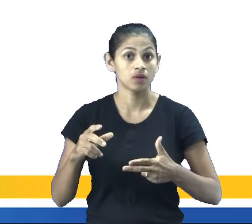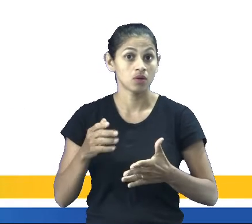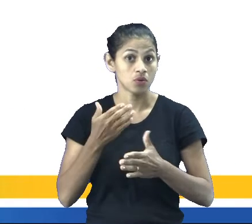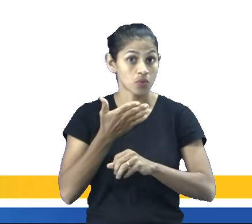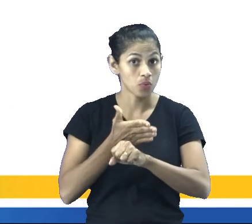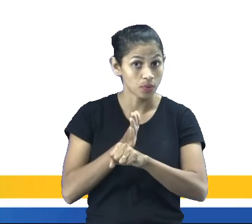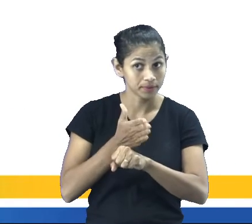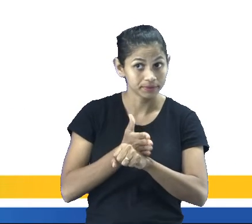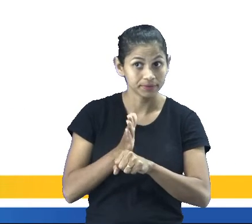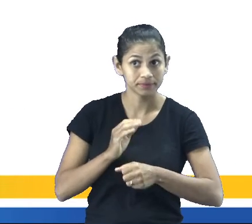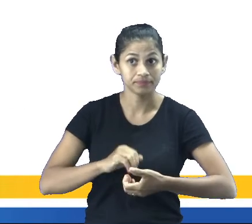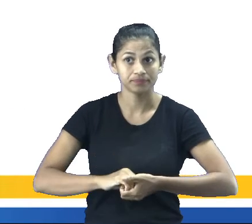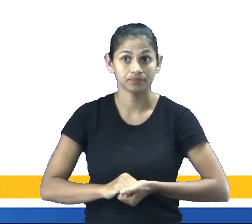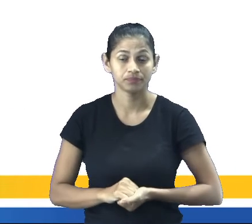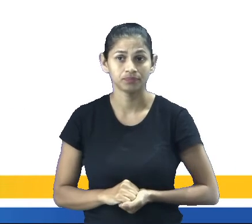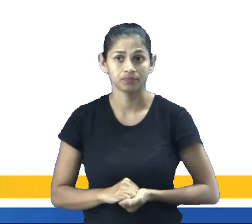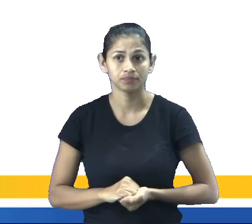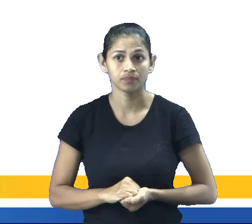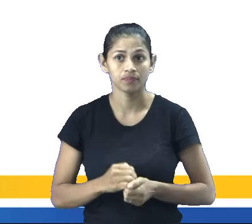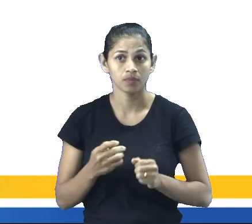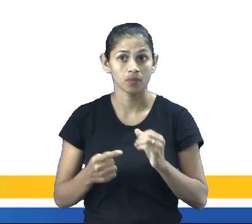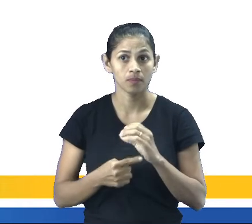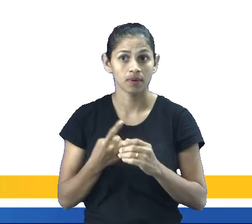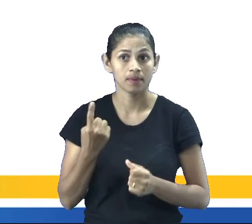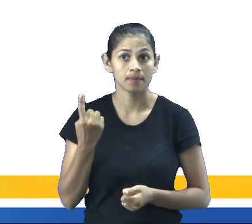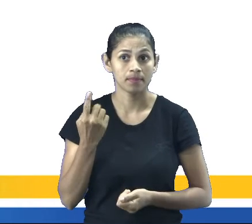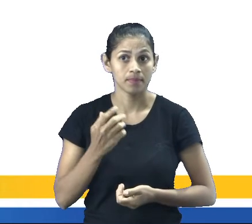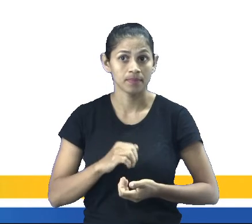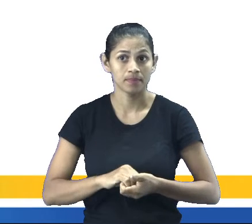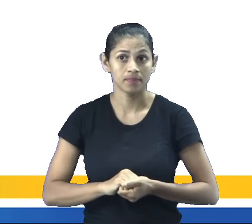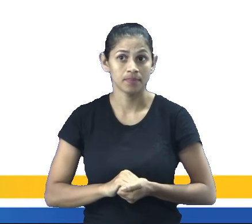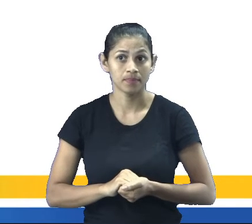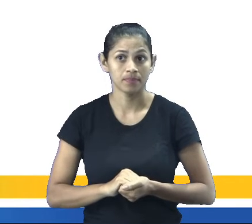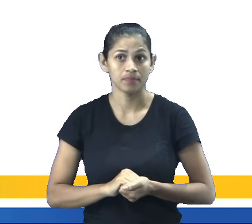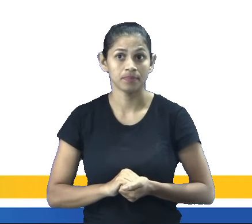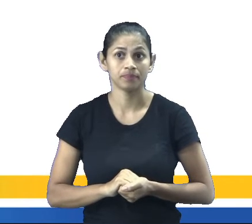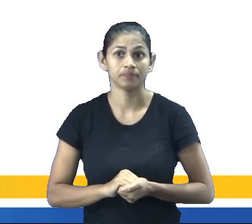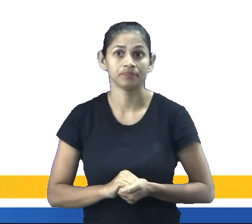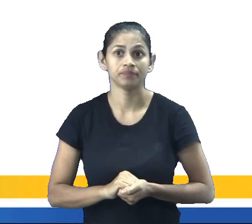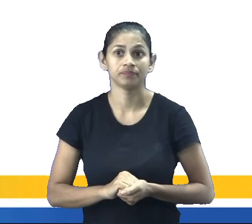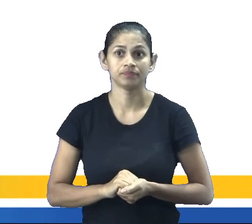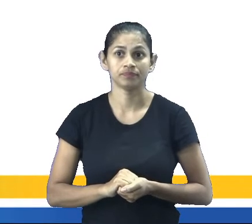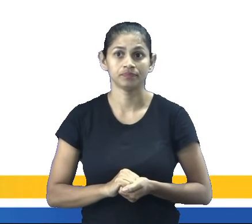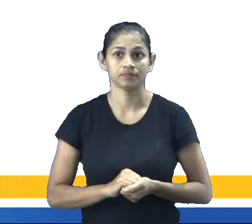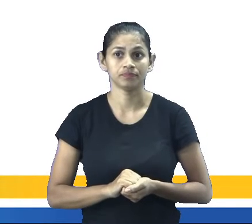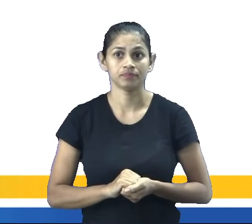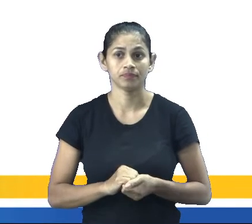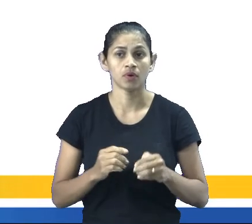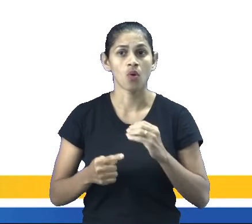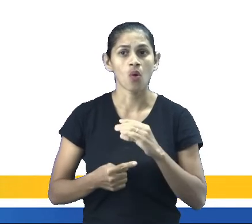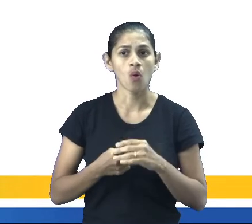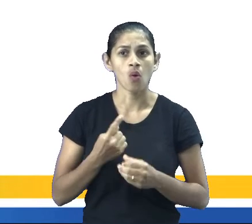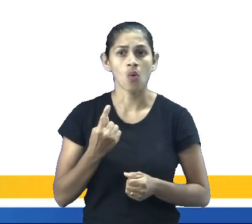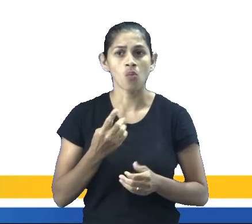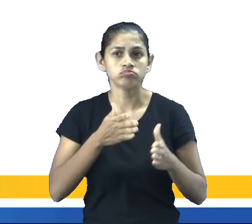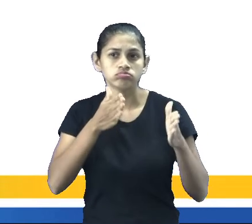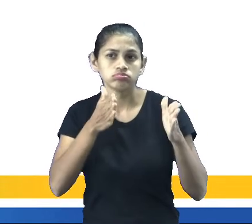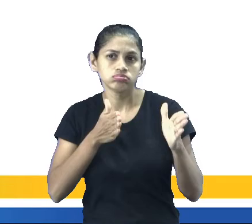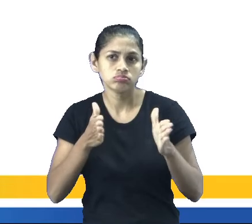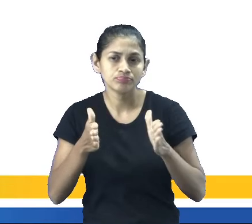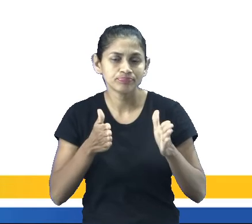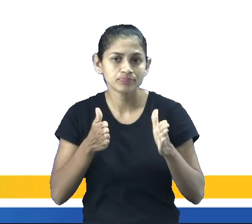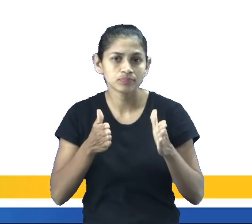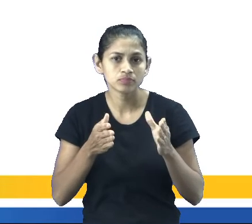vamos aqui fazer esse exercício. Então, o primeiro passo, ele caiu lá na Univesp de 2017 e fala: o primeiro passo para produzir